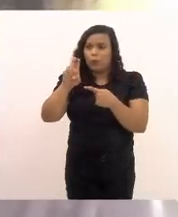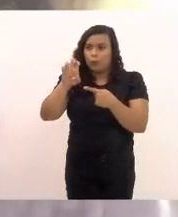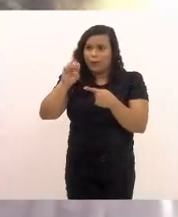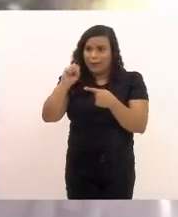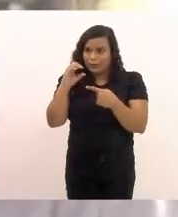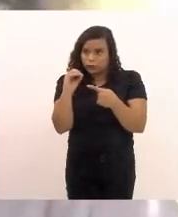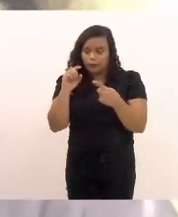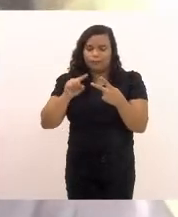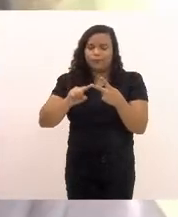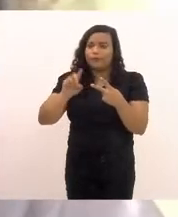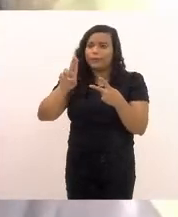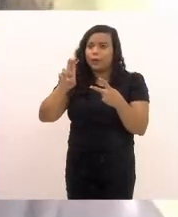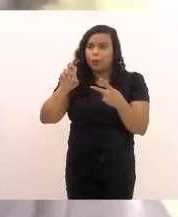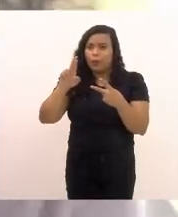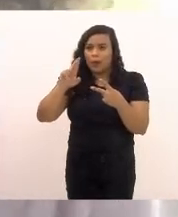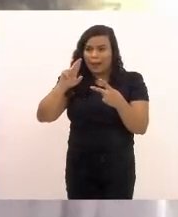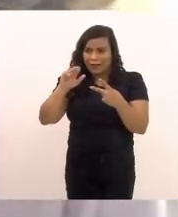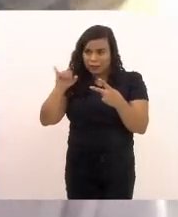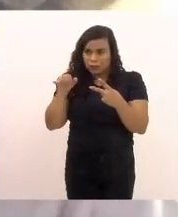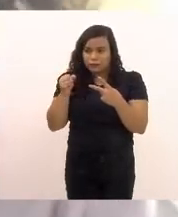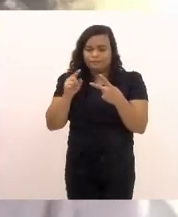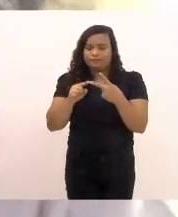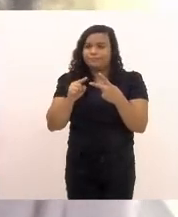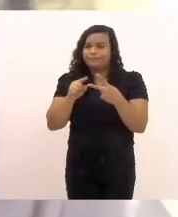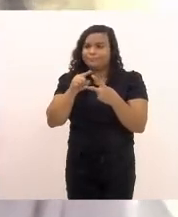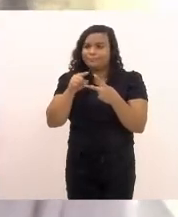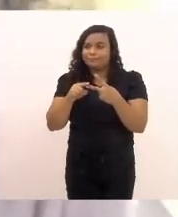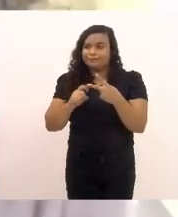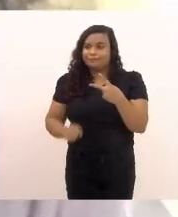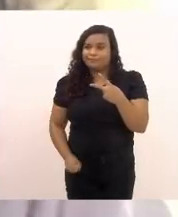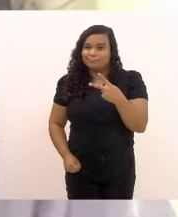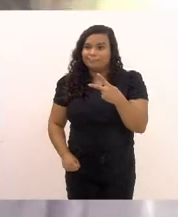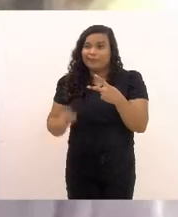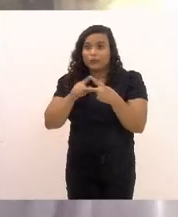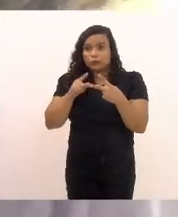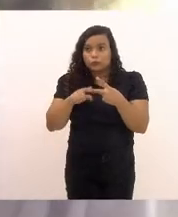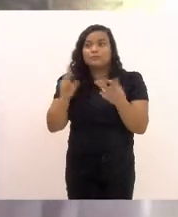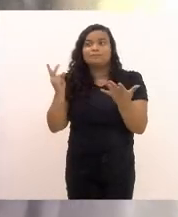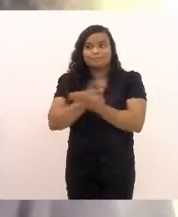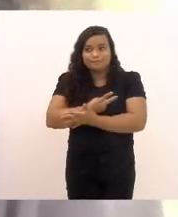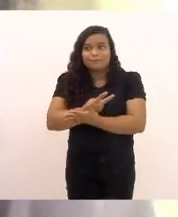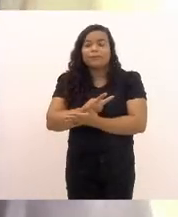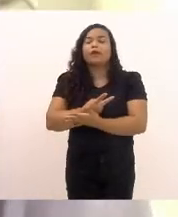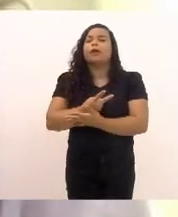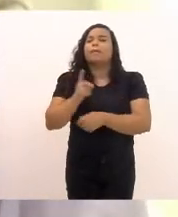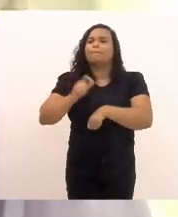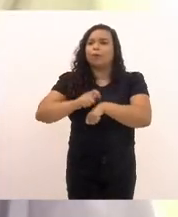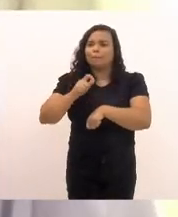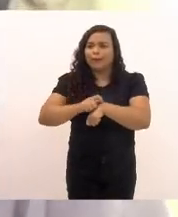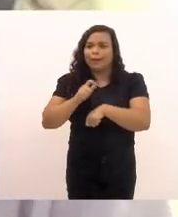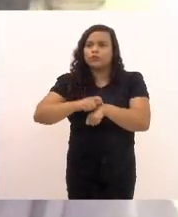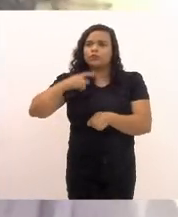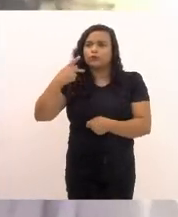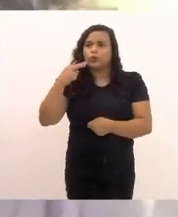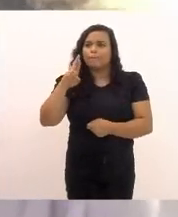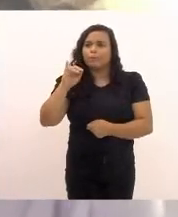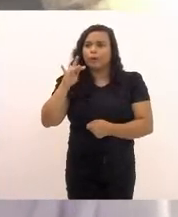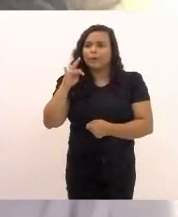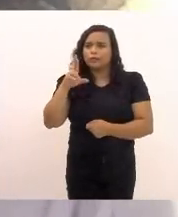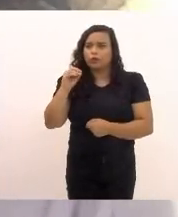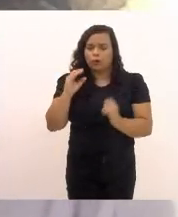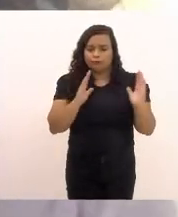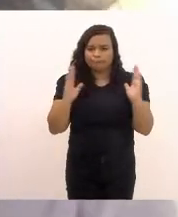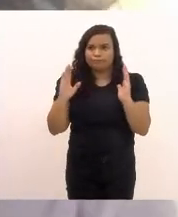tiveram, de alguma forma, o seu momento de estágio probatório estendido por conta dessa licença